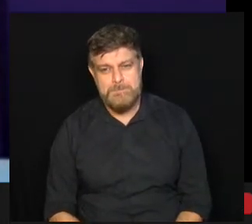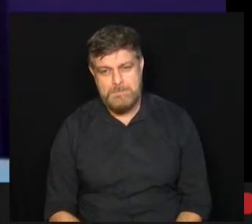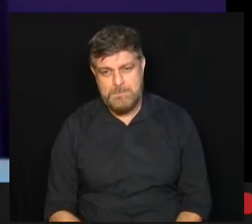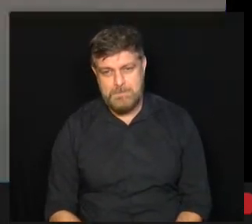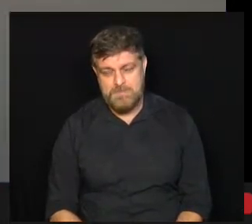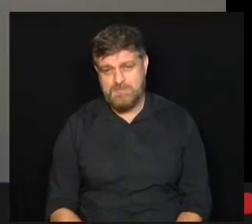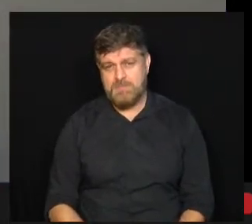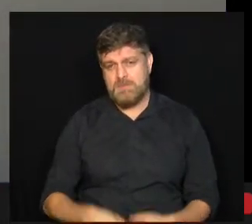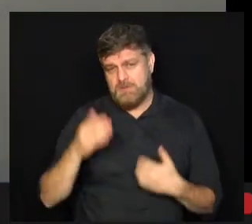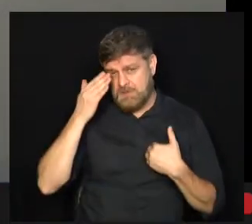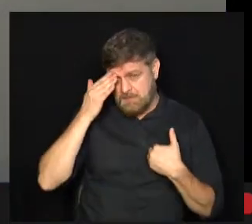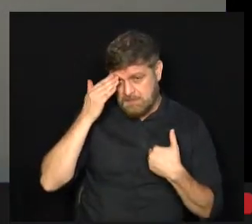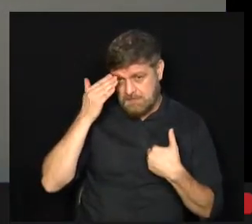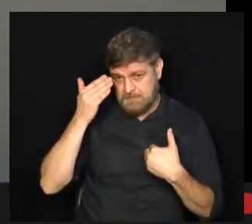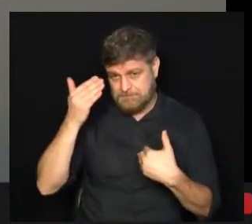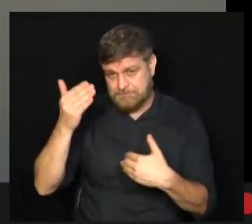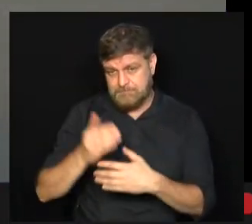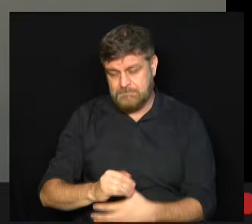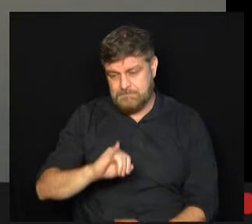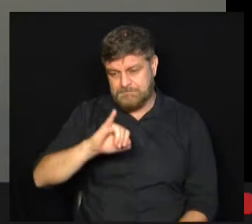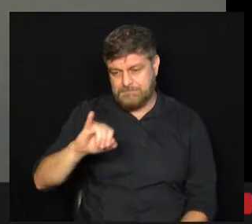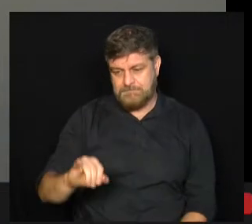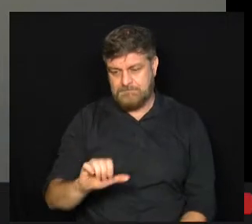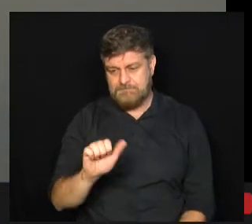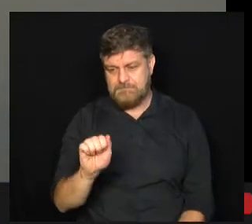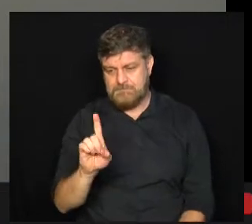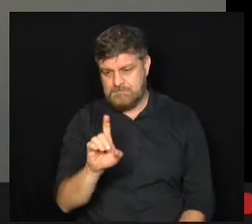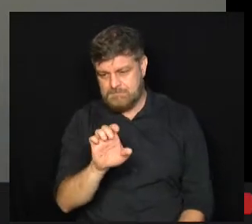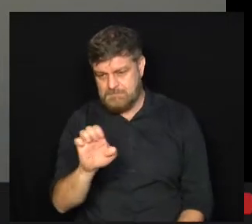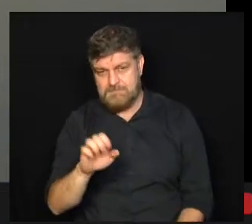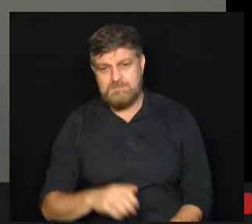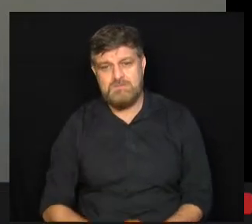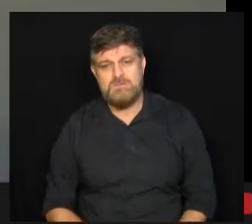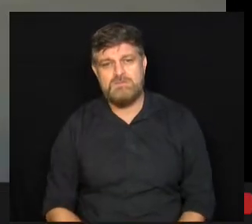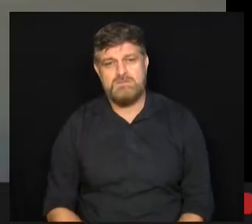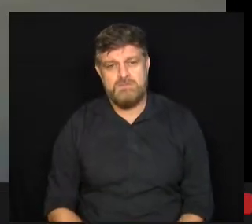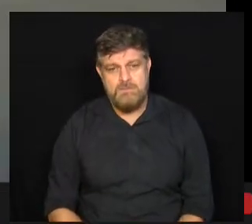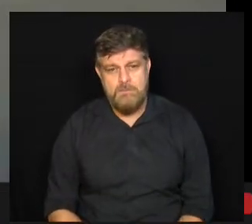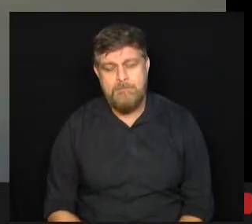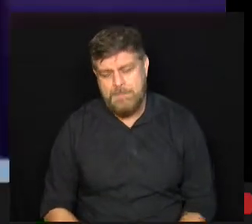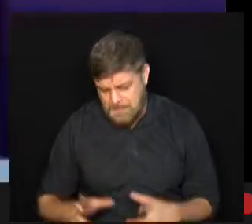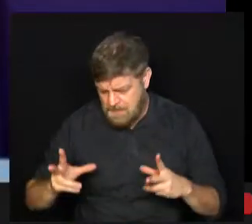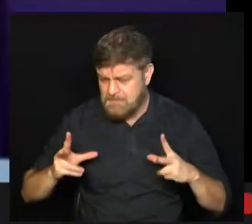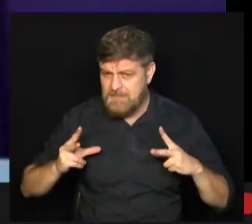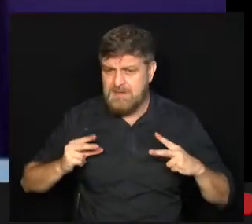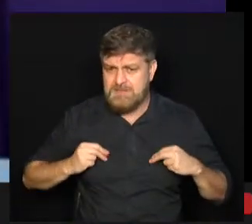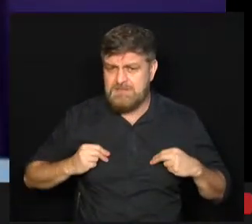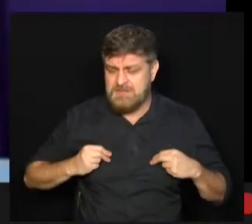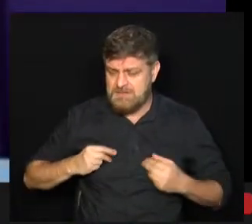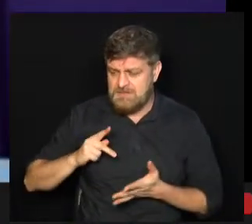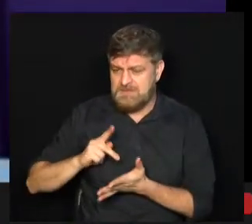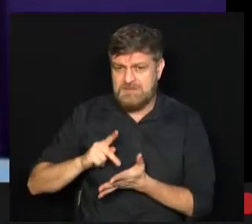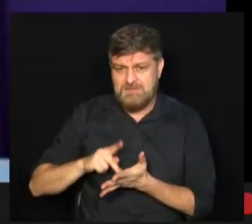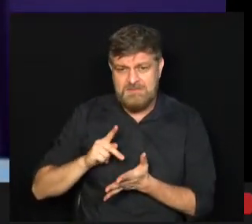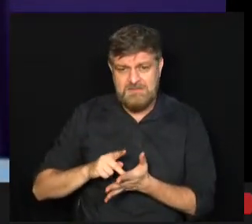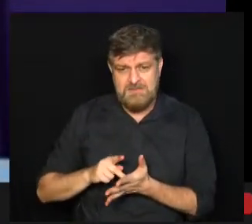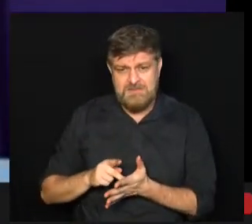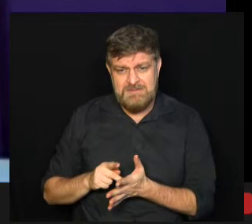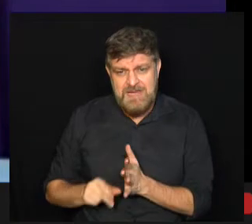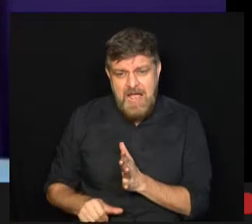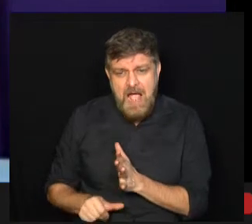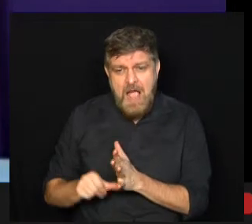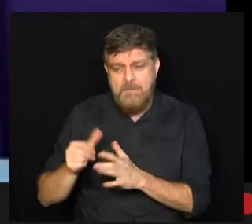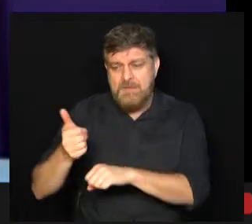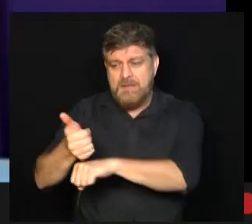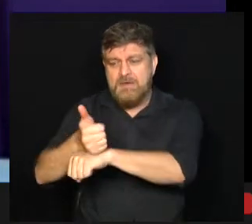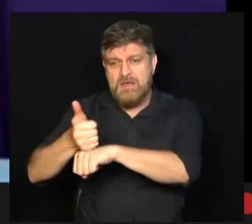Muito obrigada, Jade, por merecimento mesmo. Vocês são a primeira categoria que eu vou apresentar